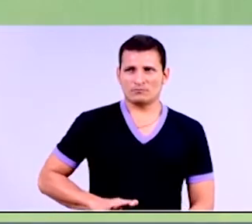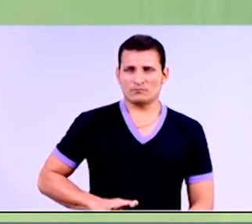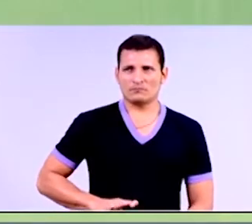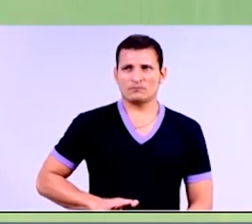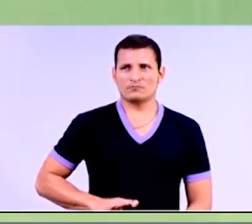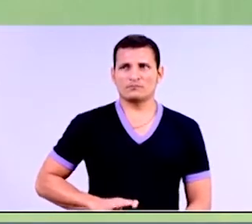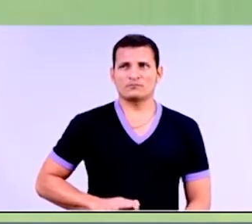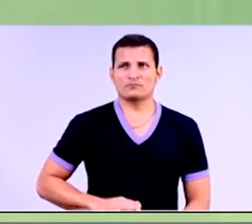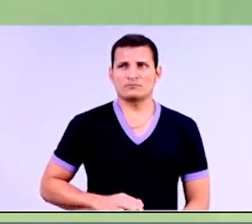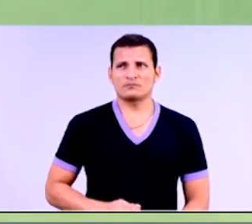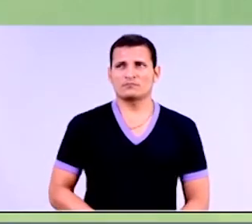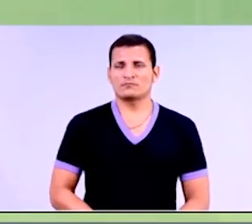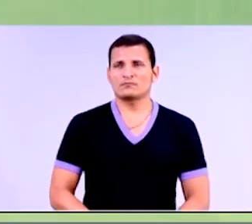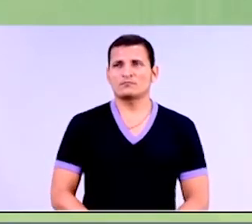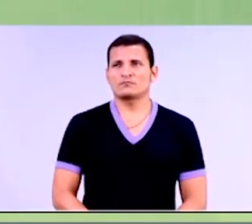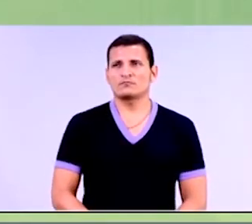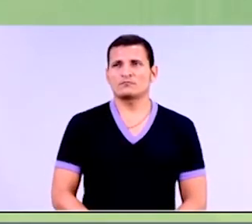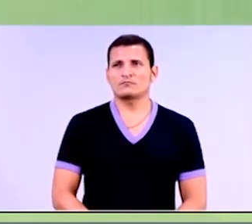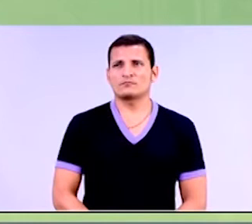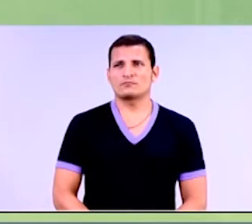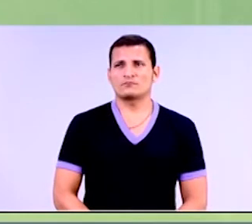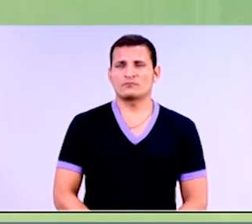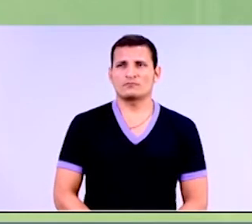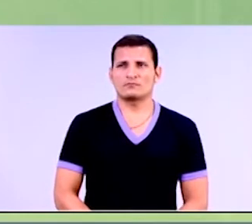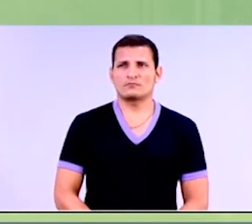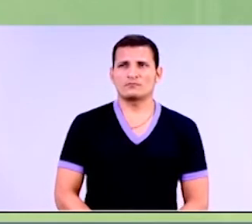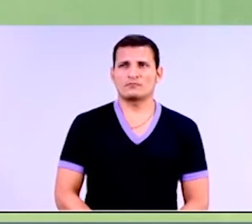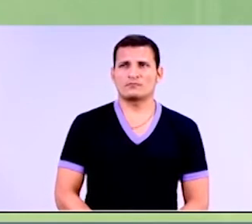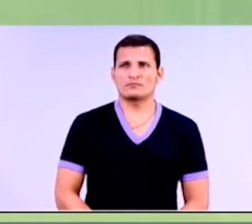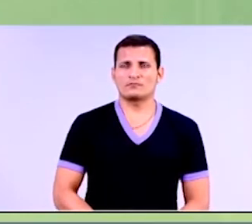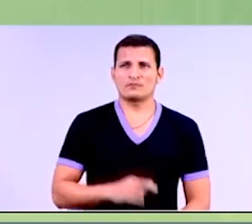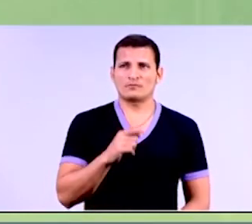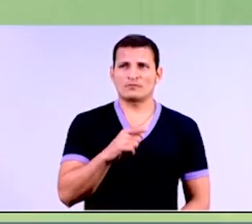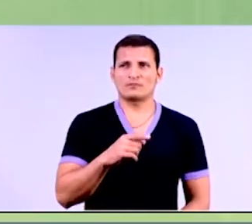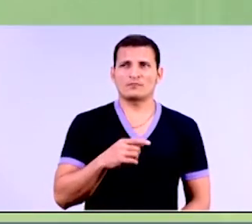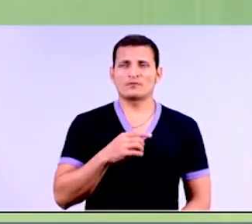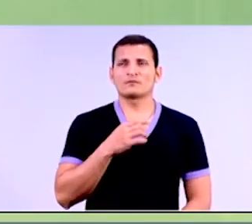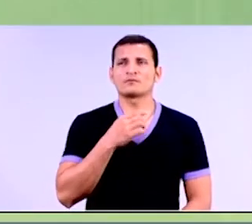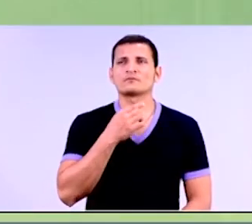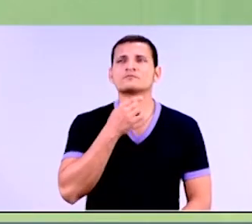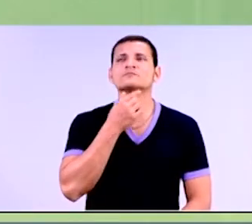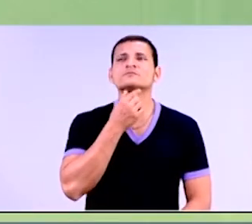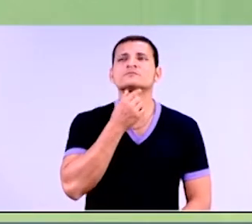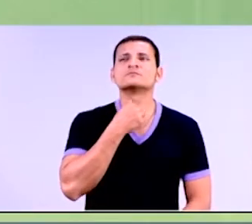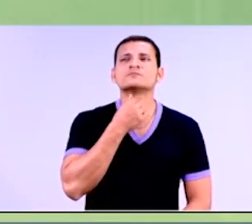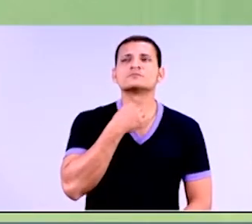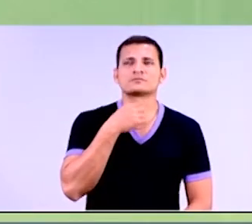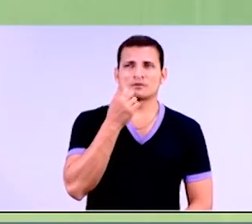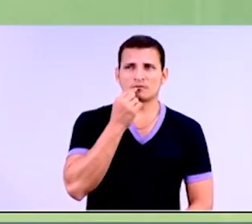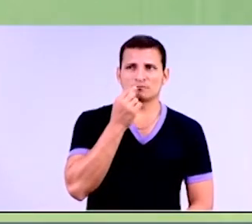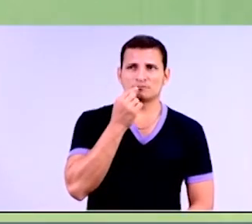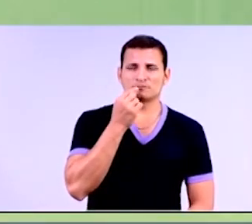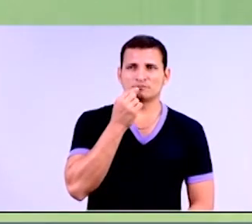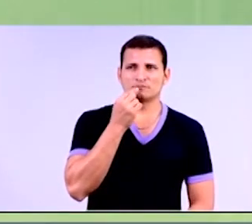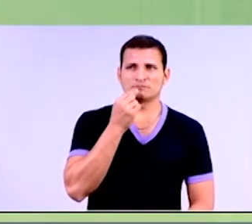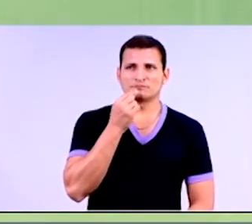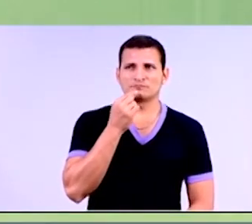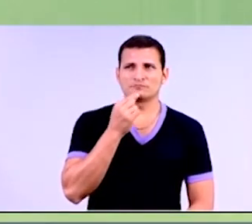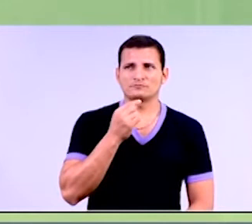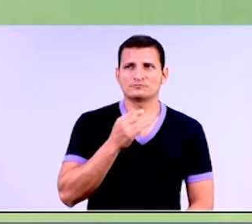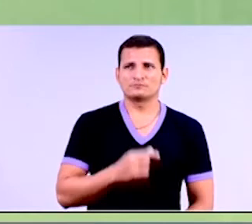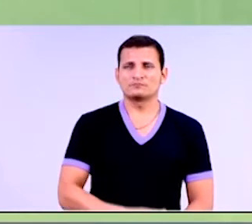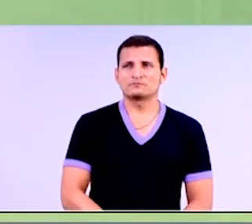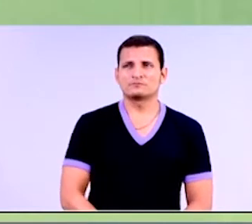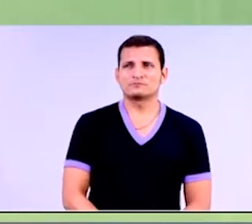responde, sim, eu estou com fome. Are you thirsty? Você está com sede também? No, I'm not thirsty. Não, eu não estou